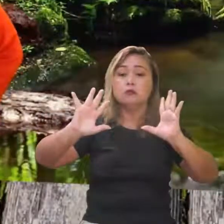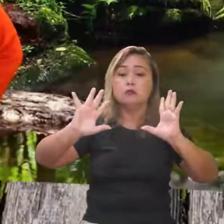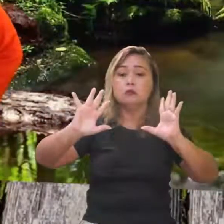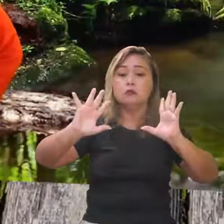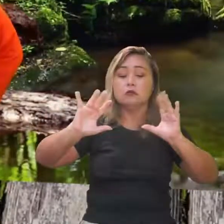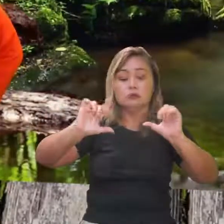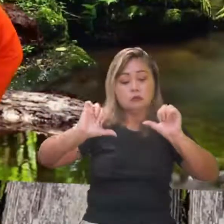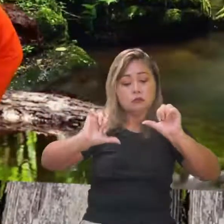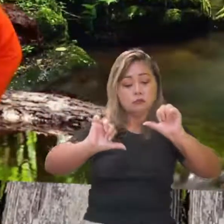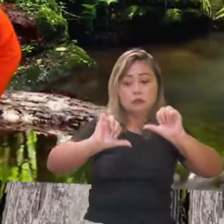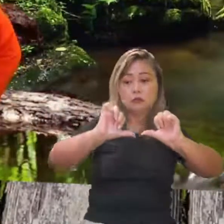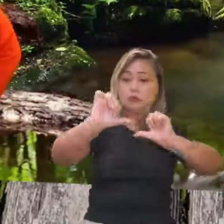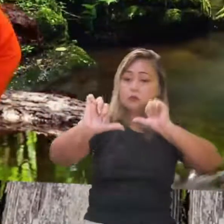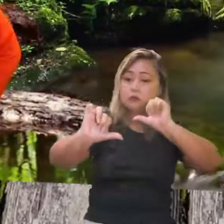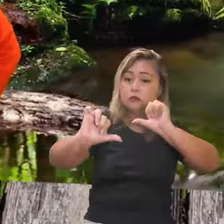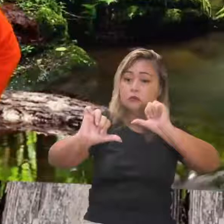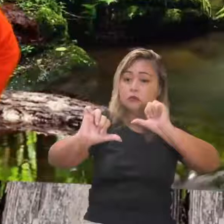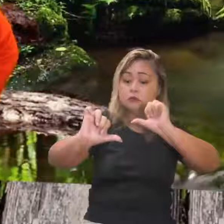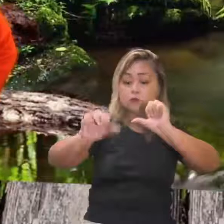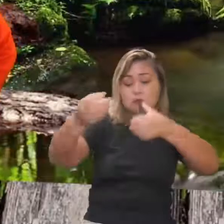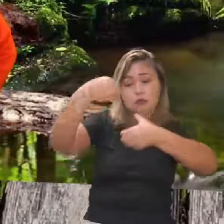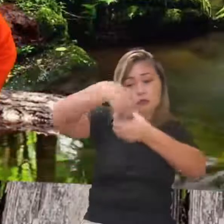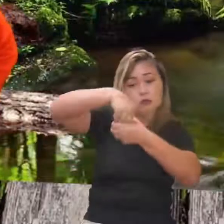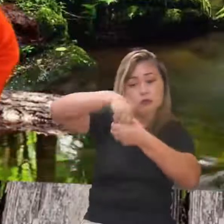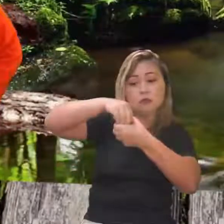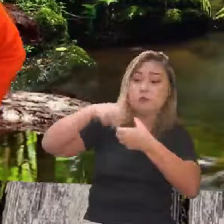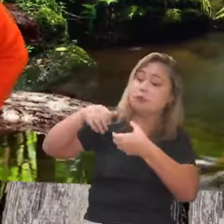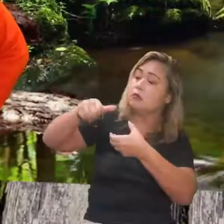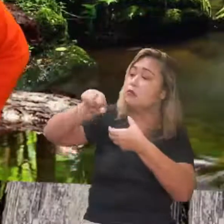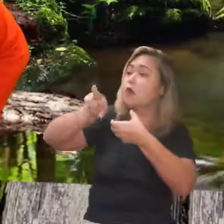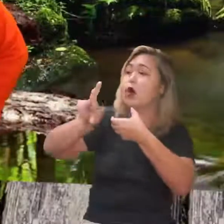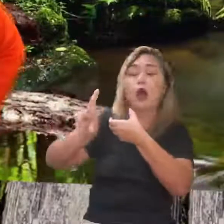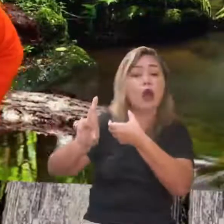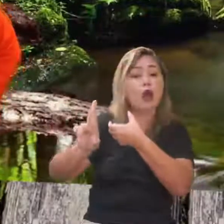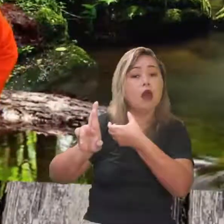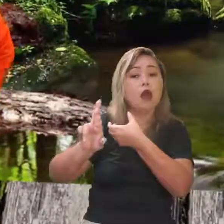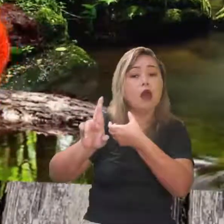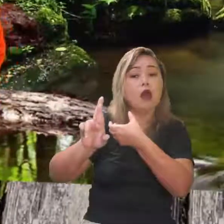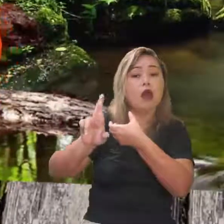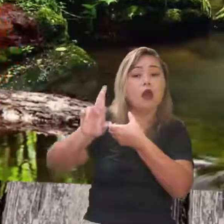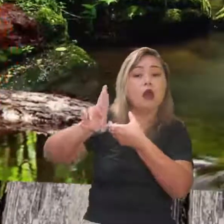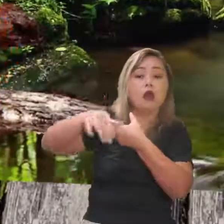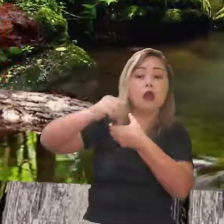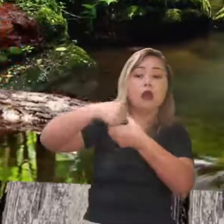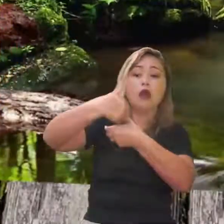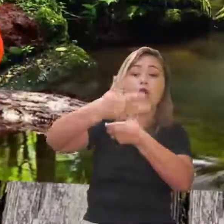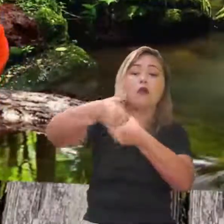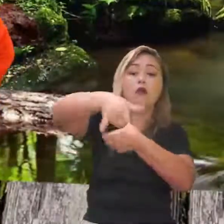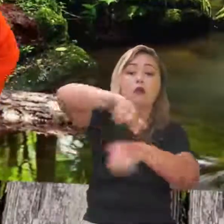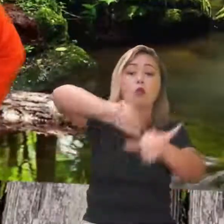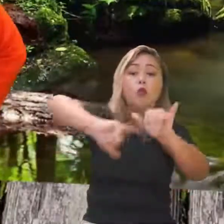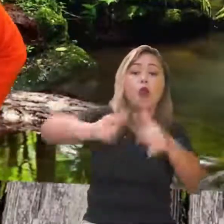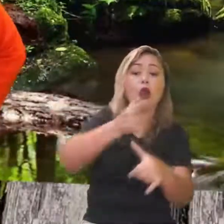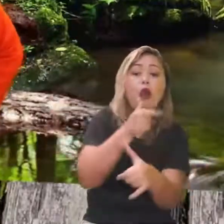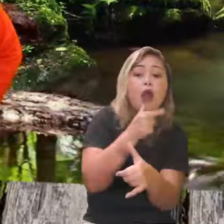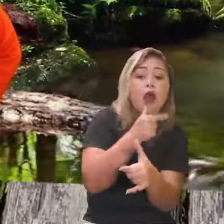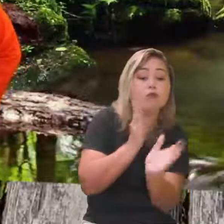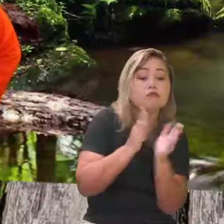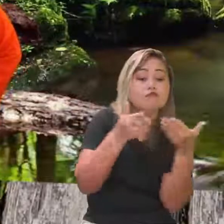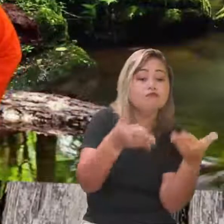que alterariam a composição atmosférica, a composição química da